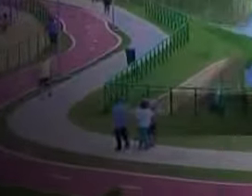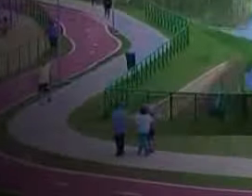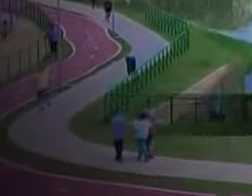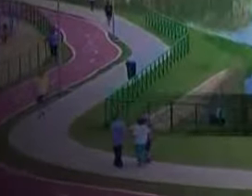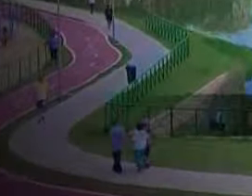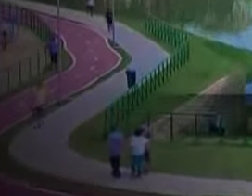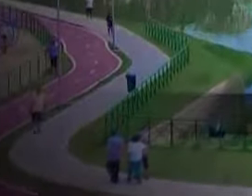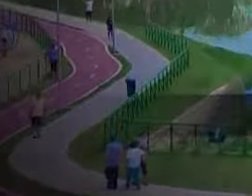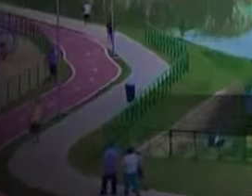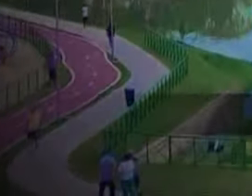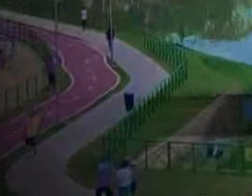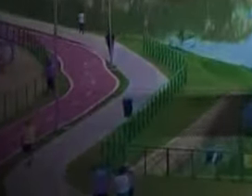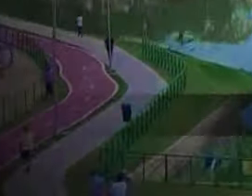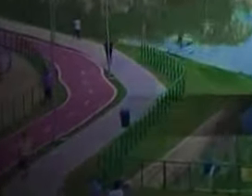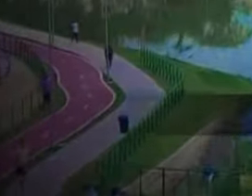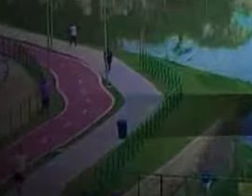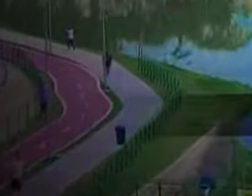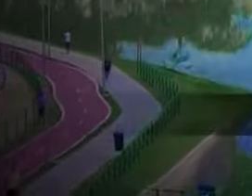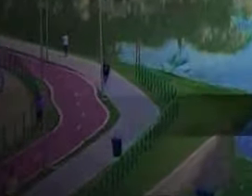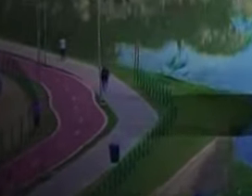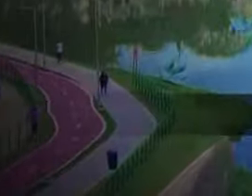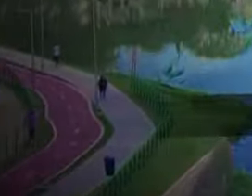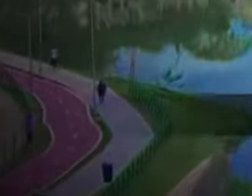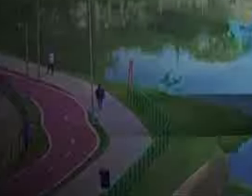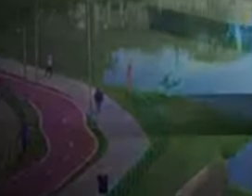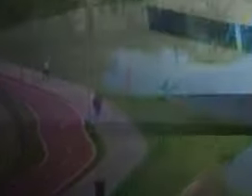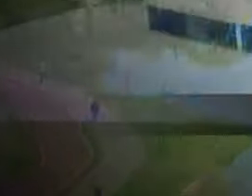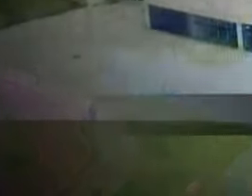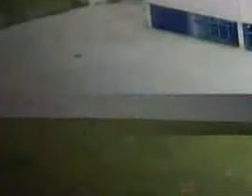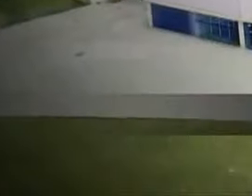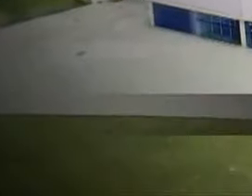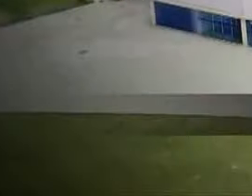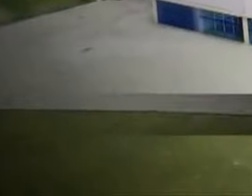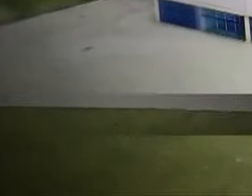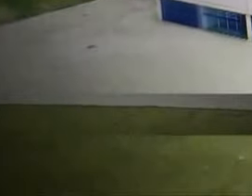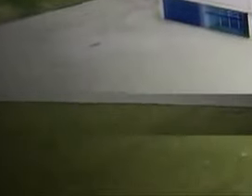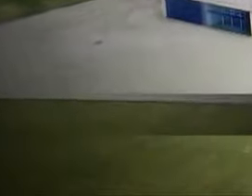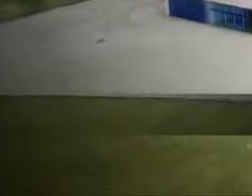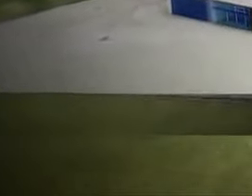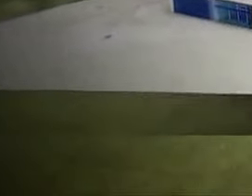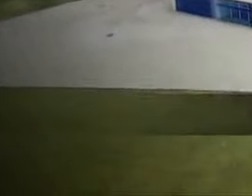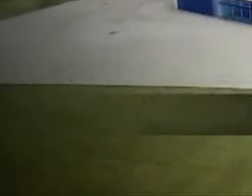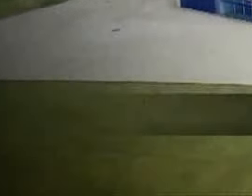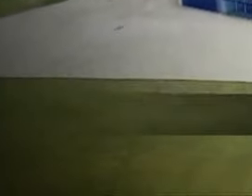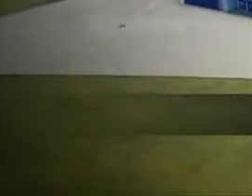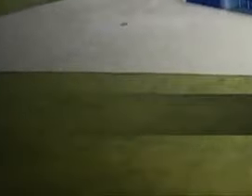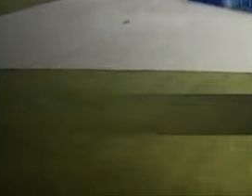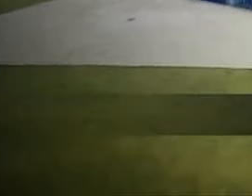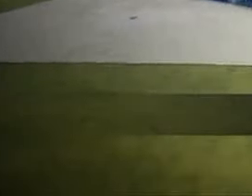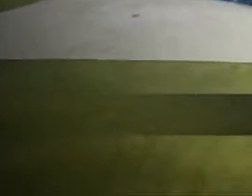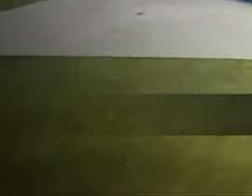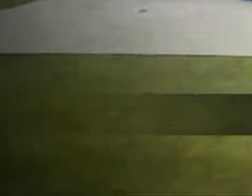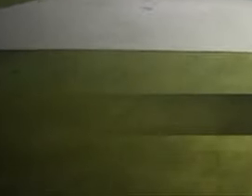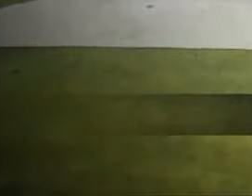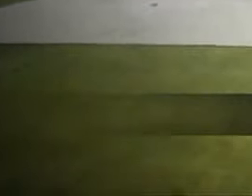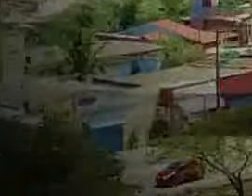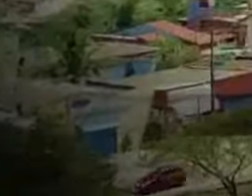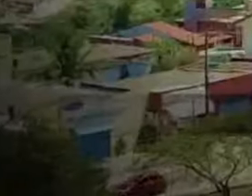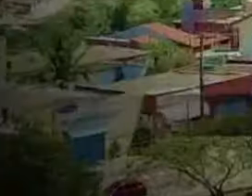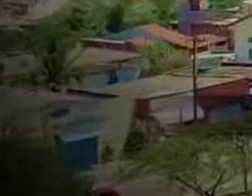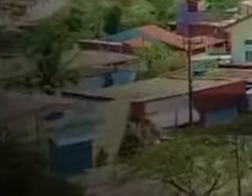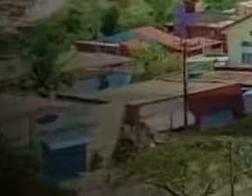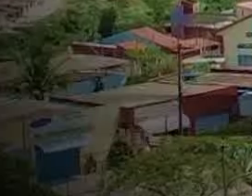es forte P do colobos que teu futuro es essa grandeza